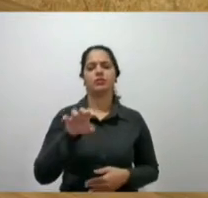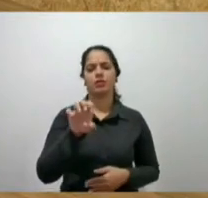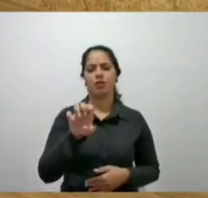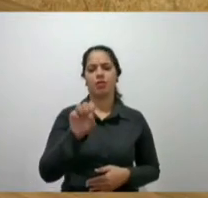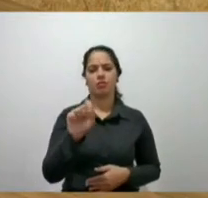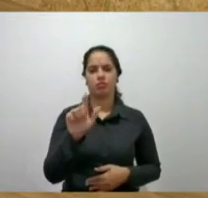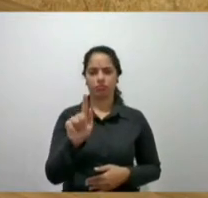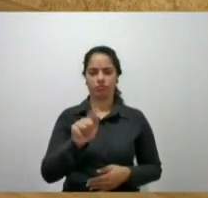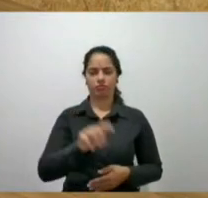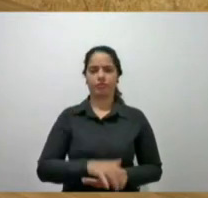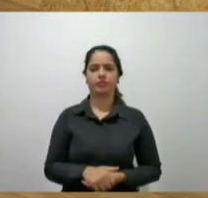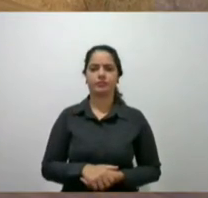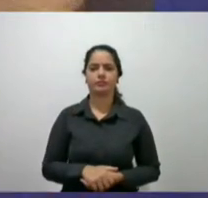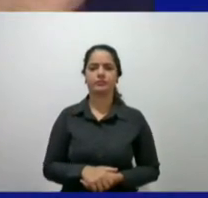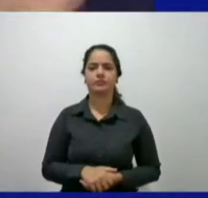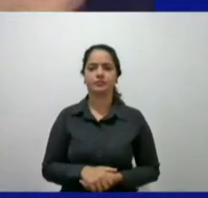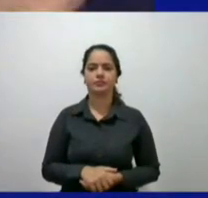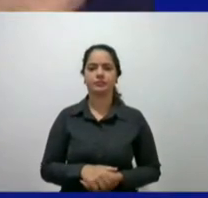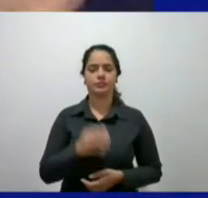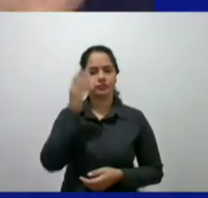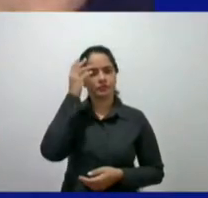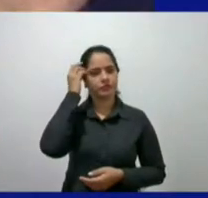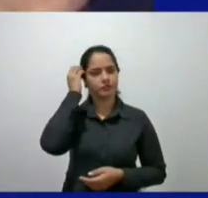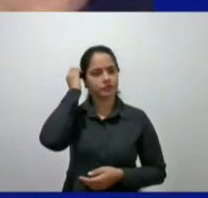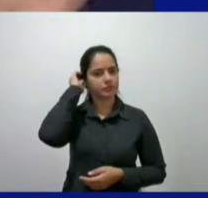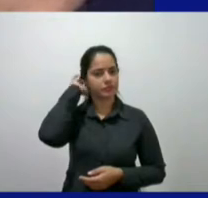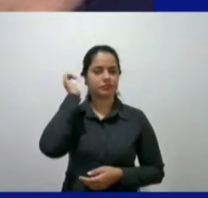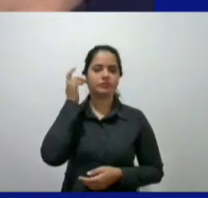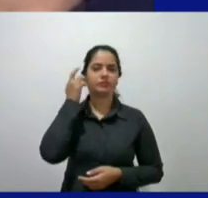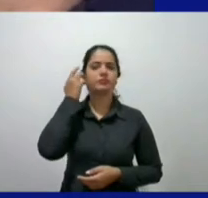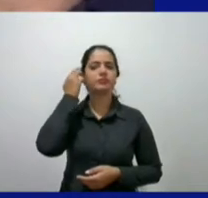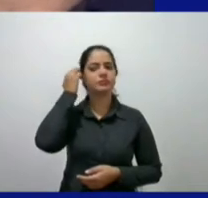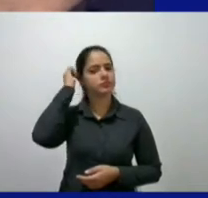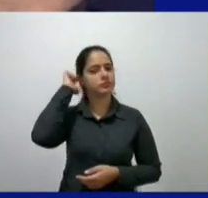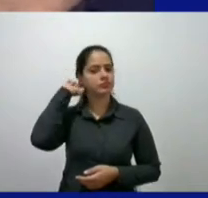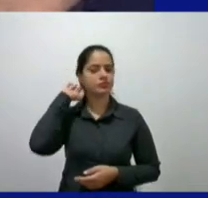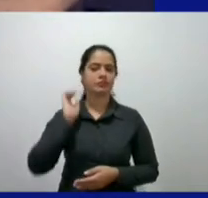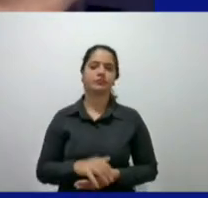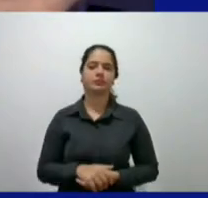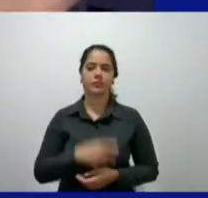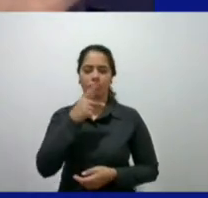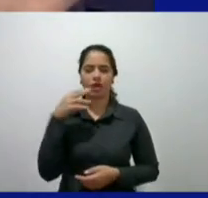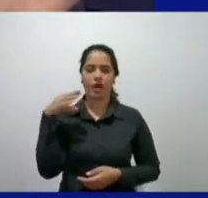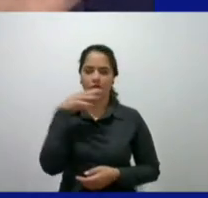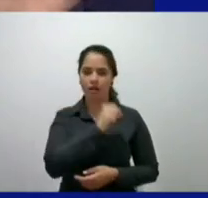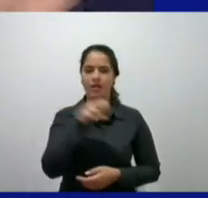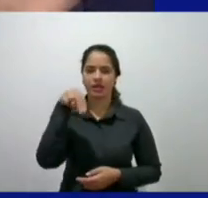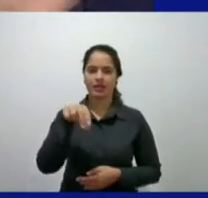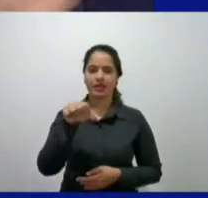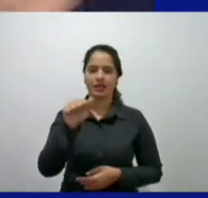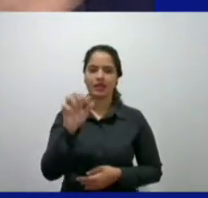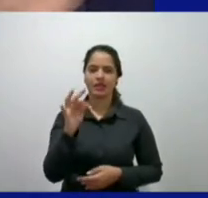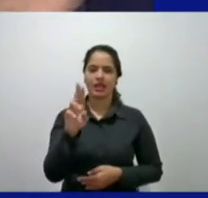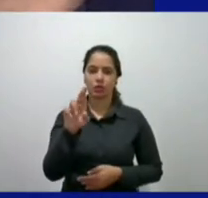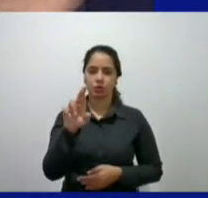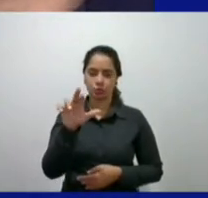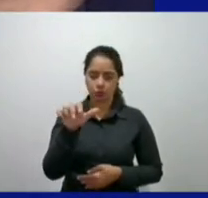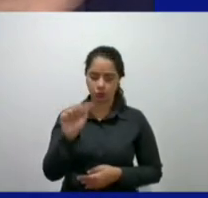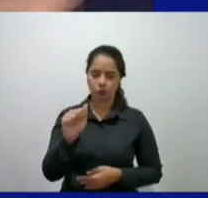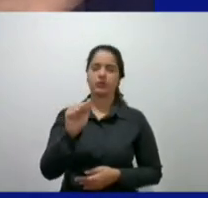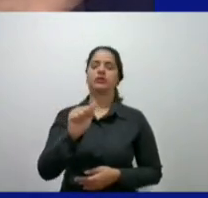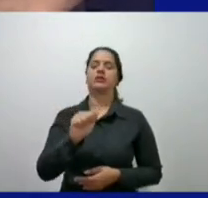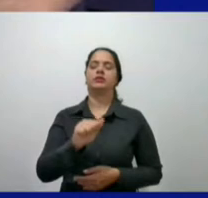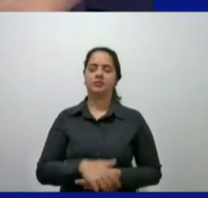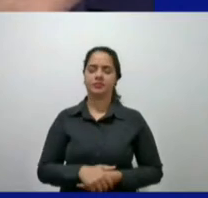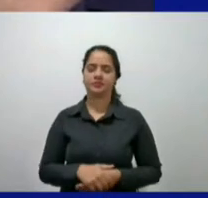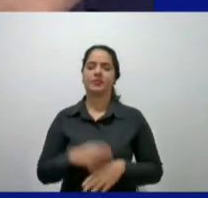Vou só falar rapidamente, para dar tempo para os outros, mas assim, acho que a Natura é claramente um benchmark para todo mundo, né?